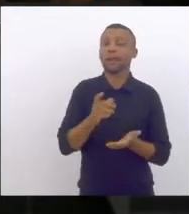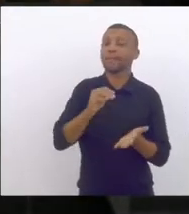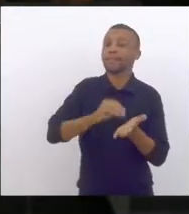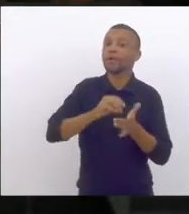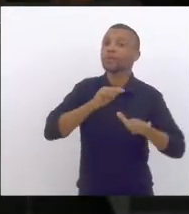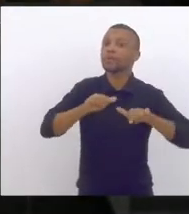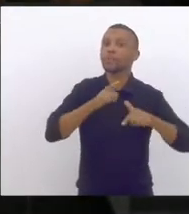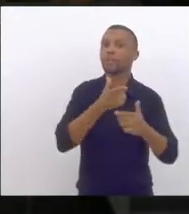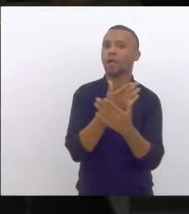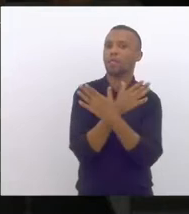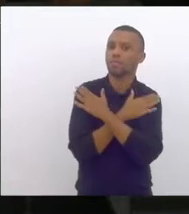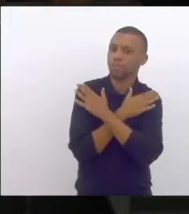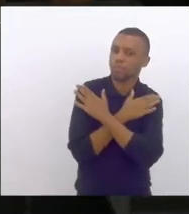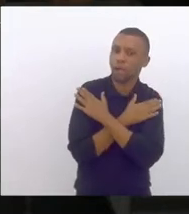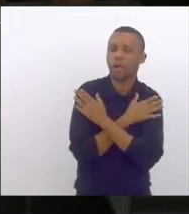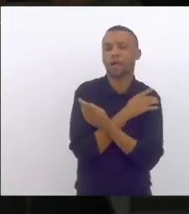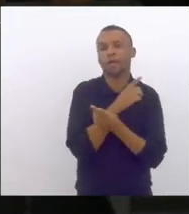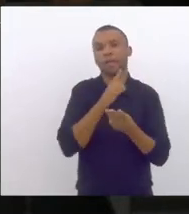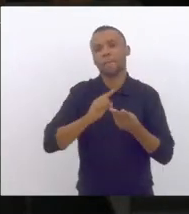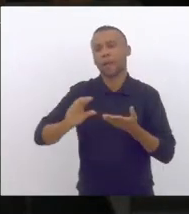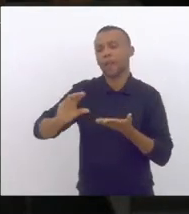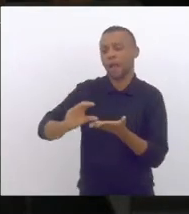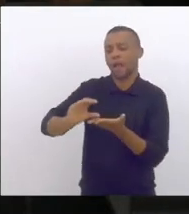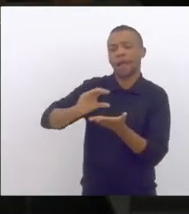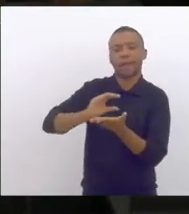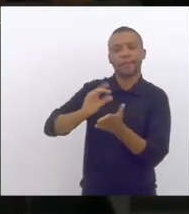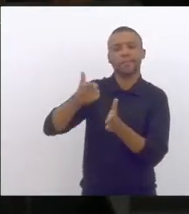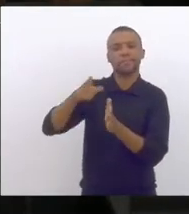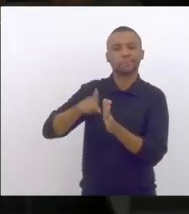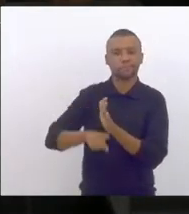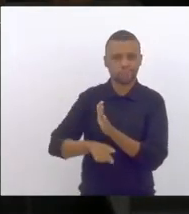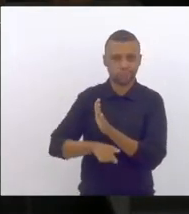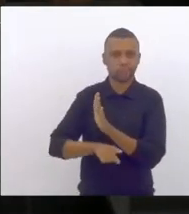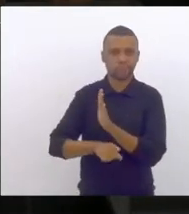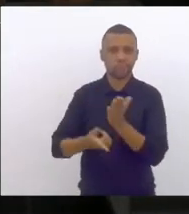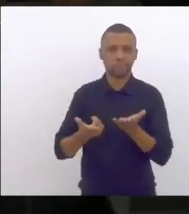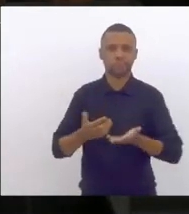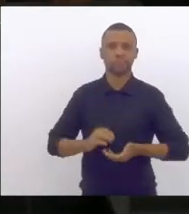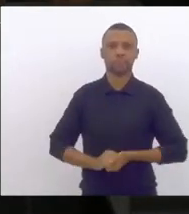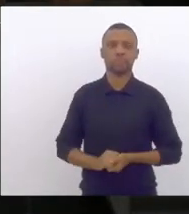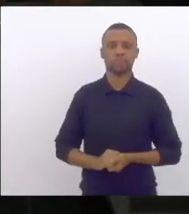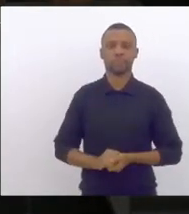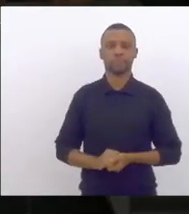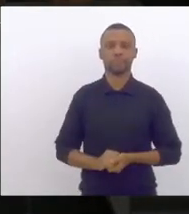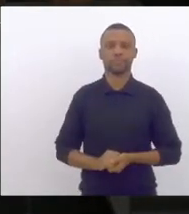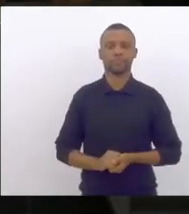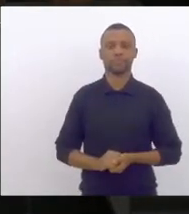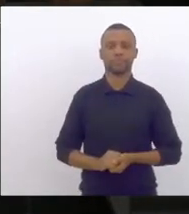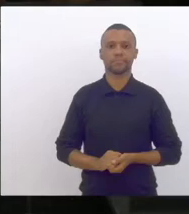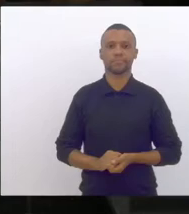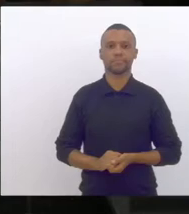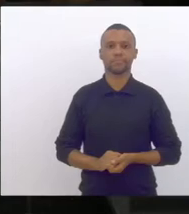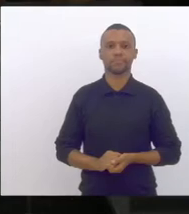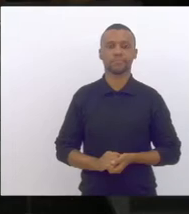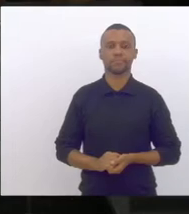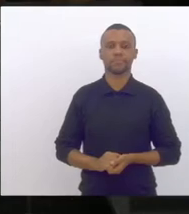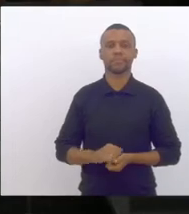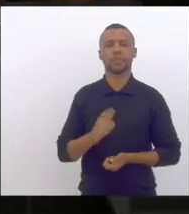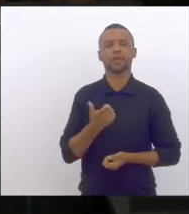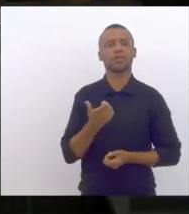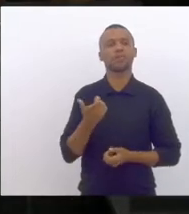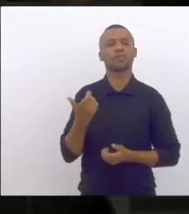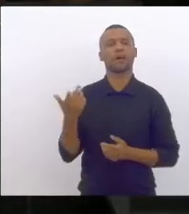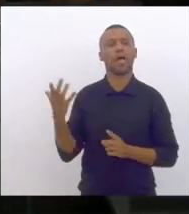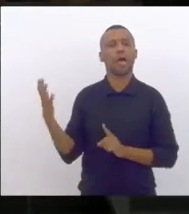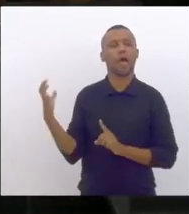e pela perda de renda e isto afeta todas